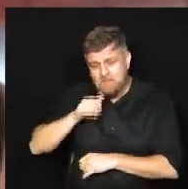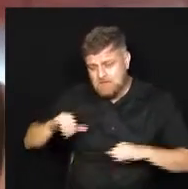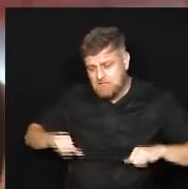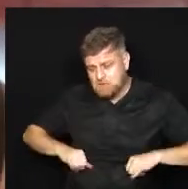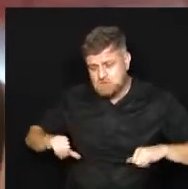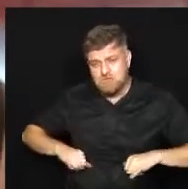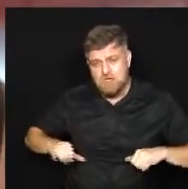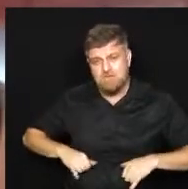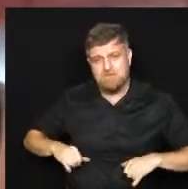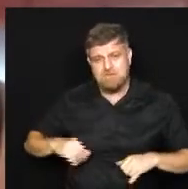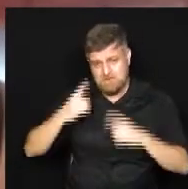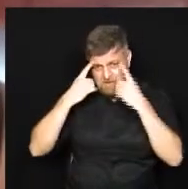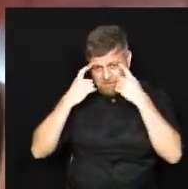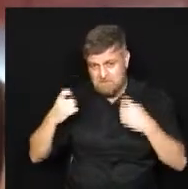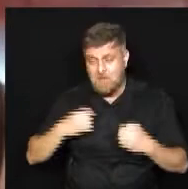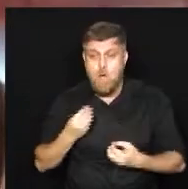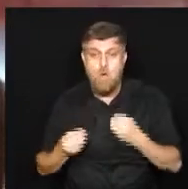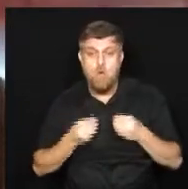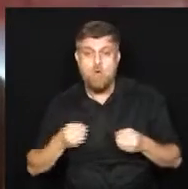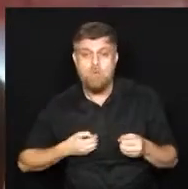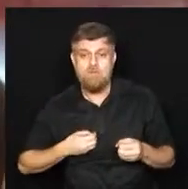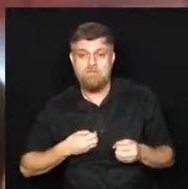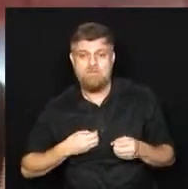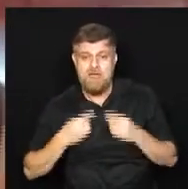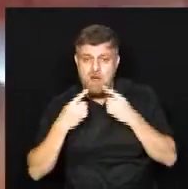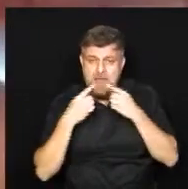encaminhar um processo, uma queixa, uma denúncia